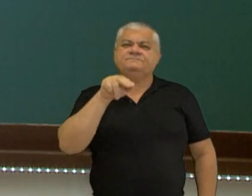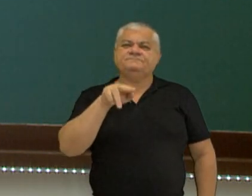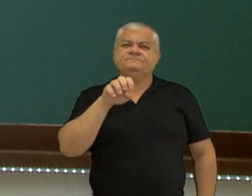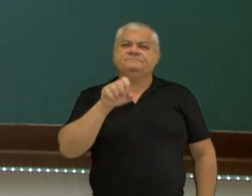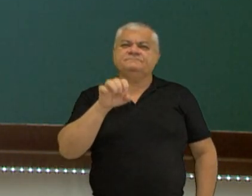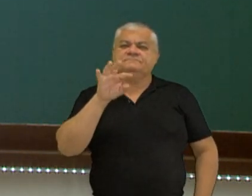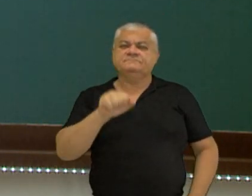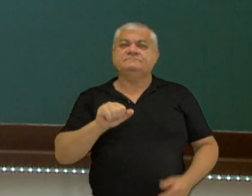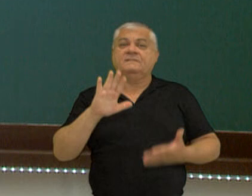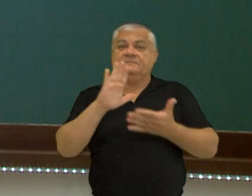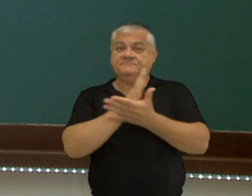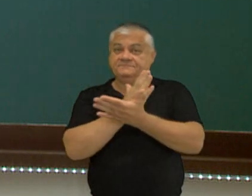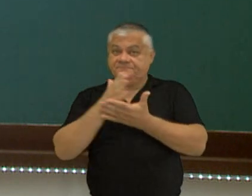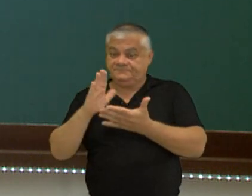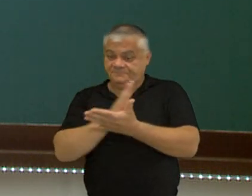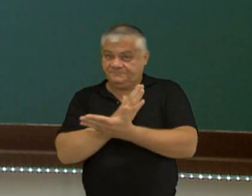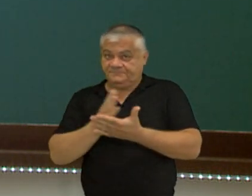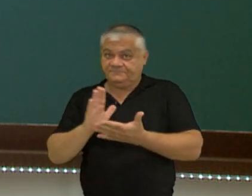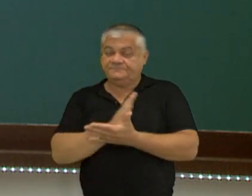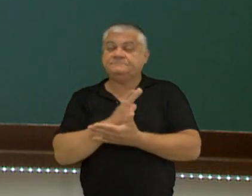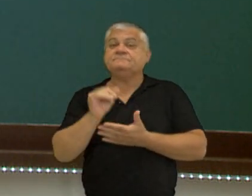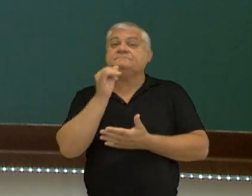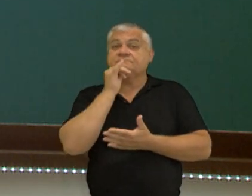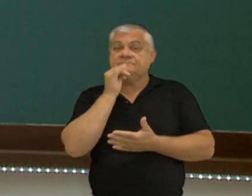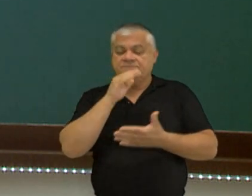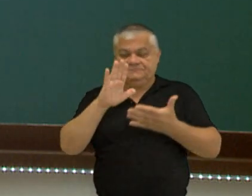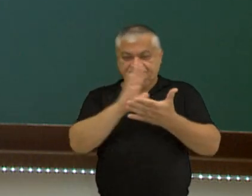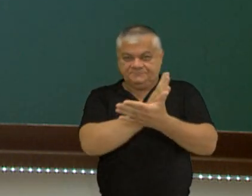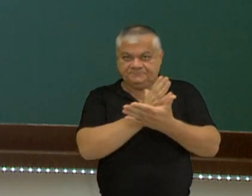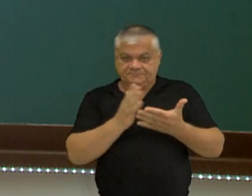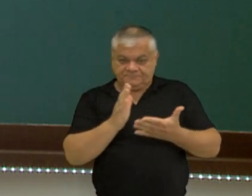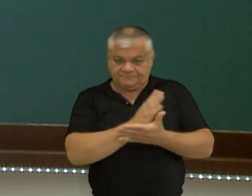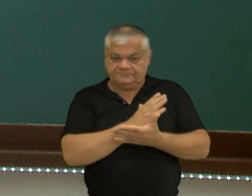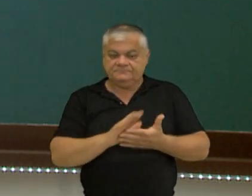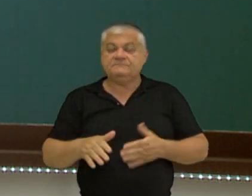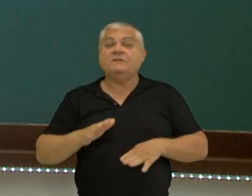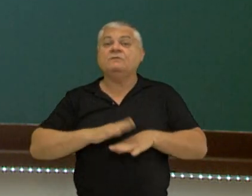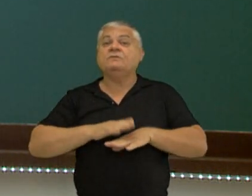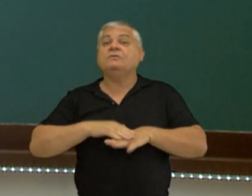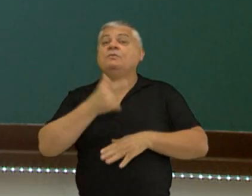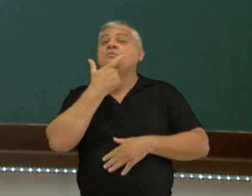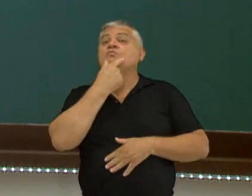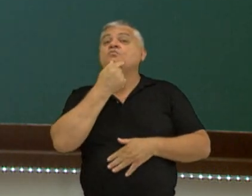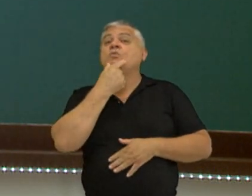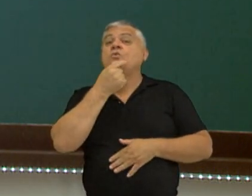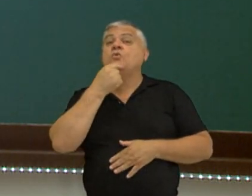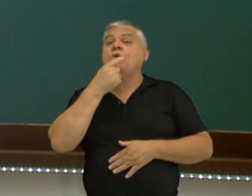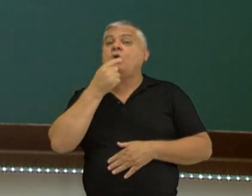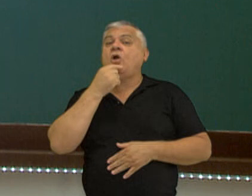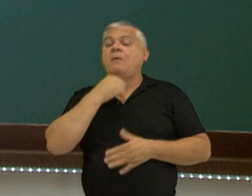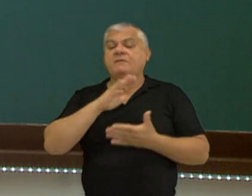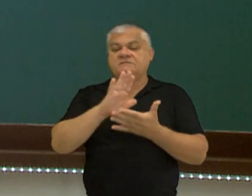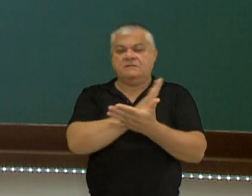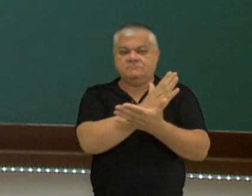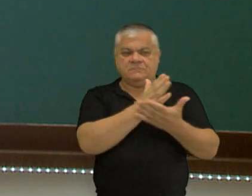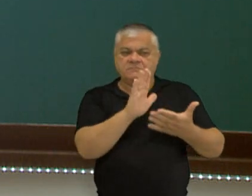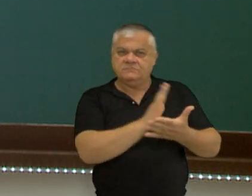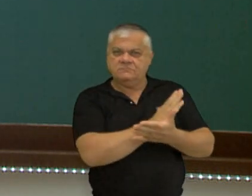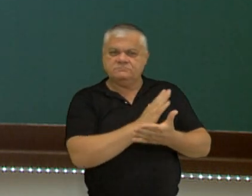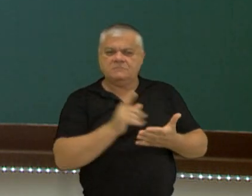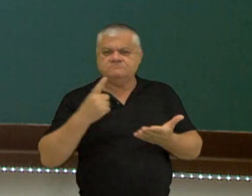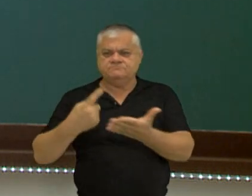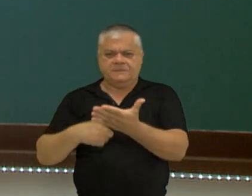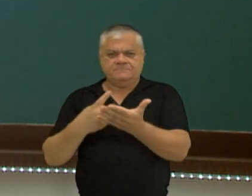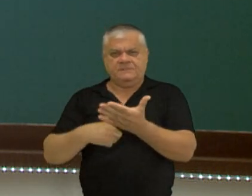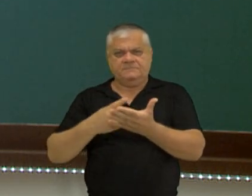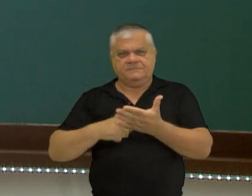divisão política, então é uma divisão feita pelo ser humano, certo? Considerando lá alguns